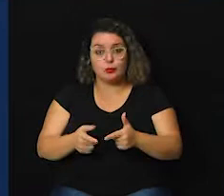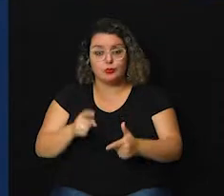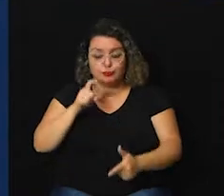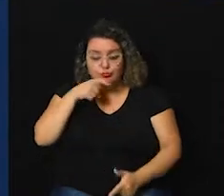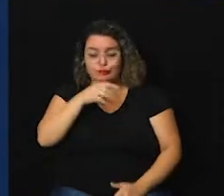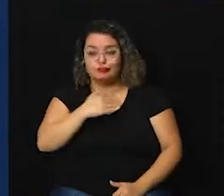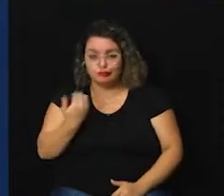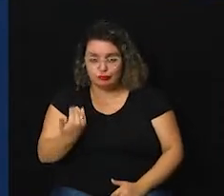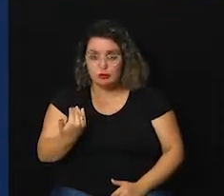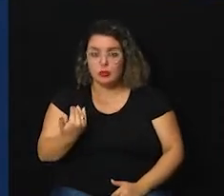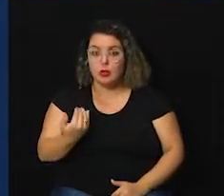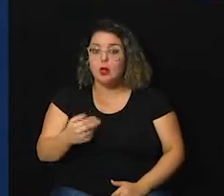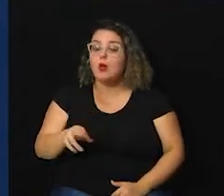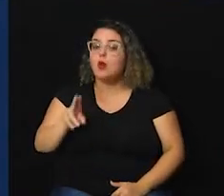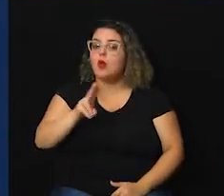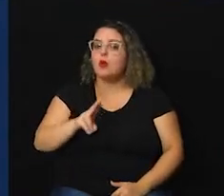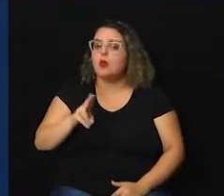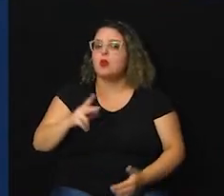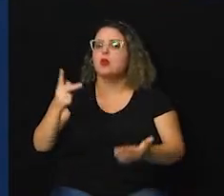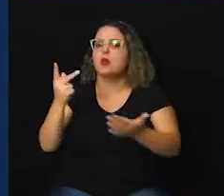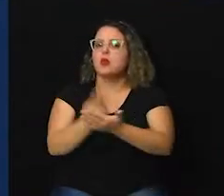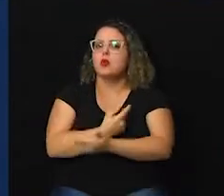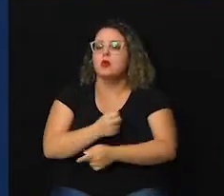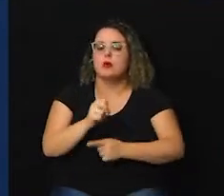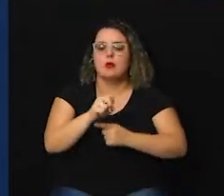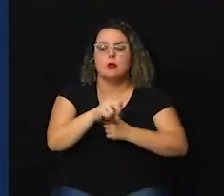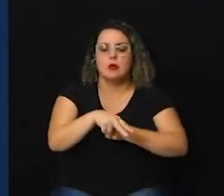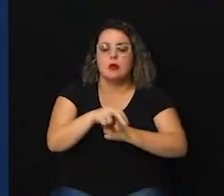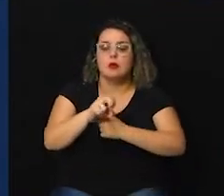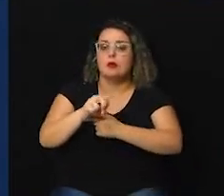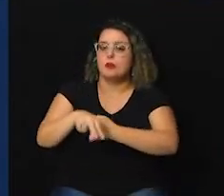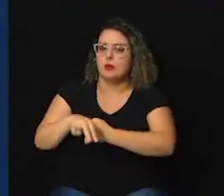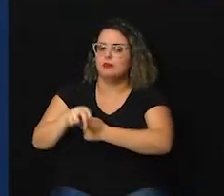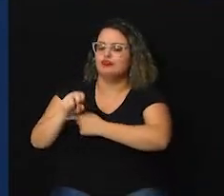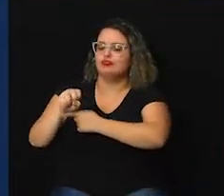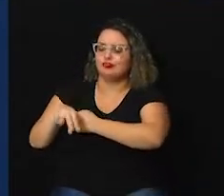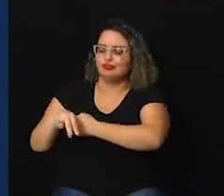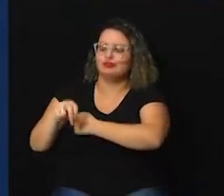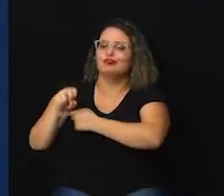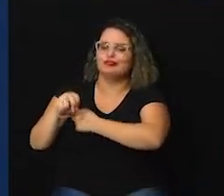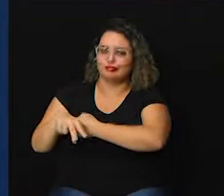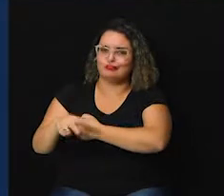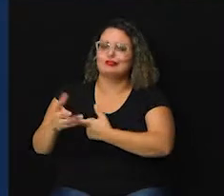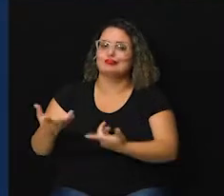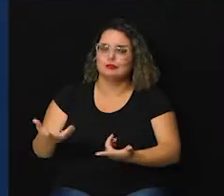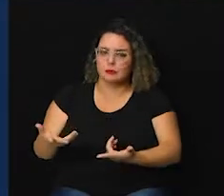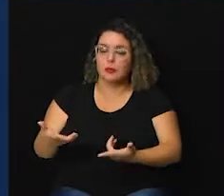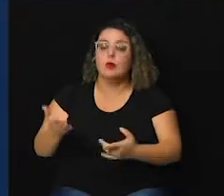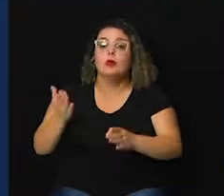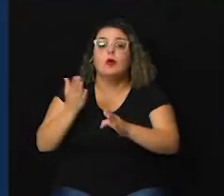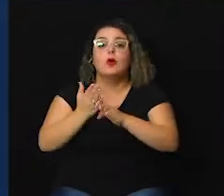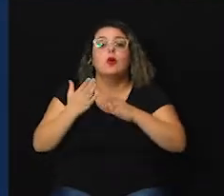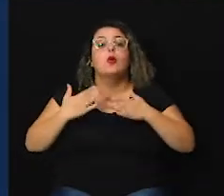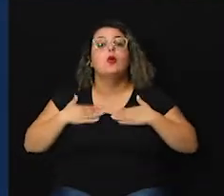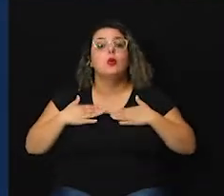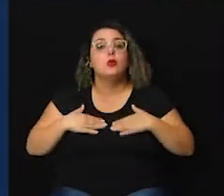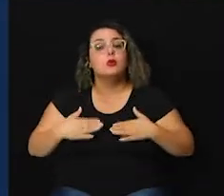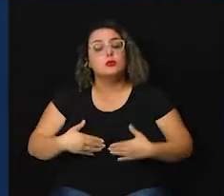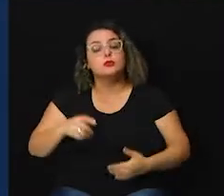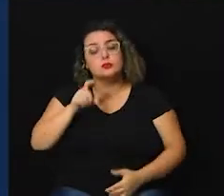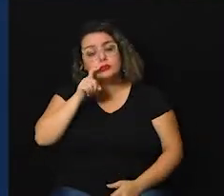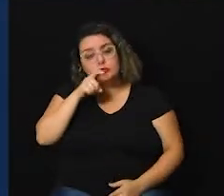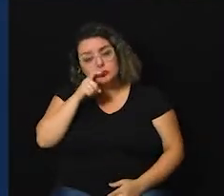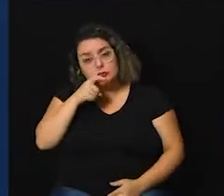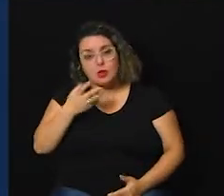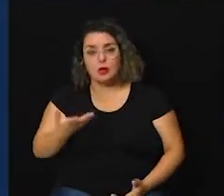indivíduos é o uso imprudente de agrotóxicos. A presença do material foi encontrada nos organismos das aves,